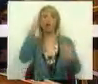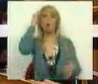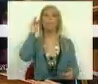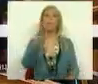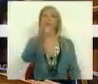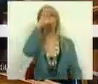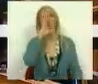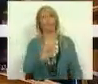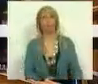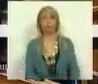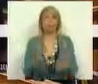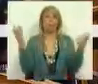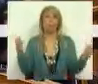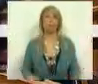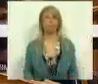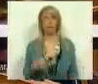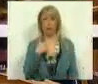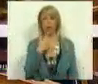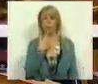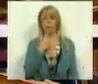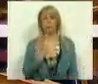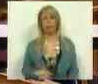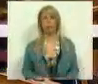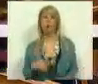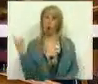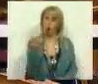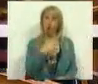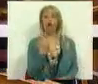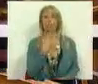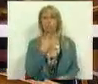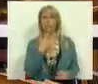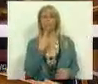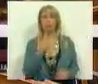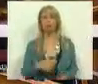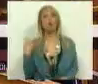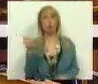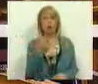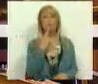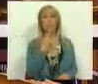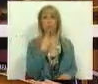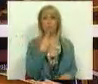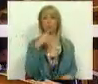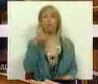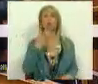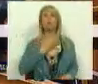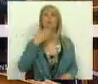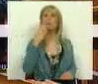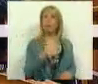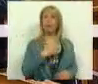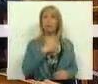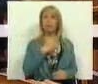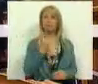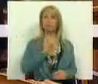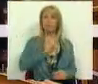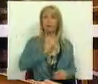Governo. Bom, eu percebo. Nós percebemos. Nós percebemos que o CDS se sinta na obrigação